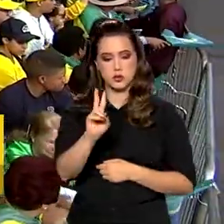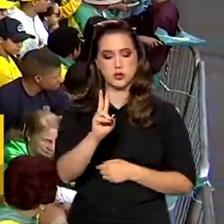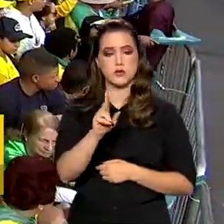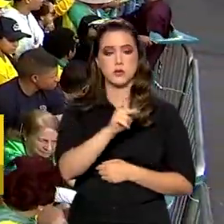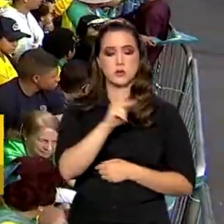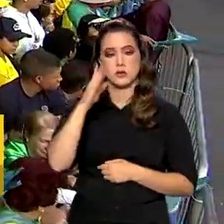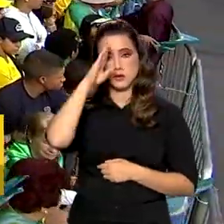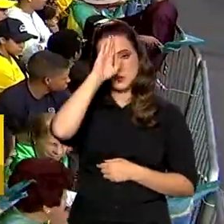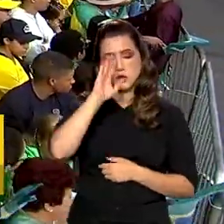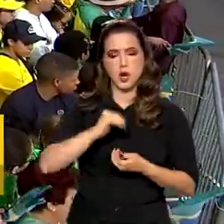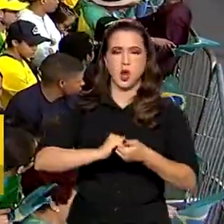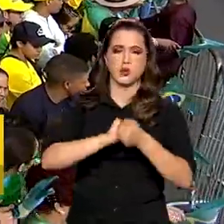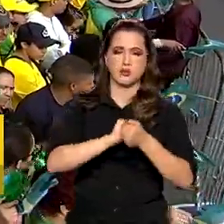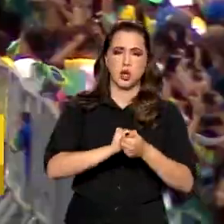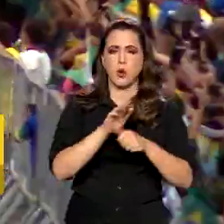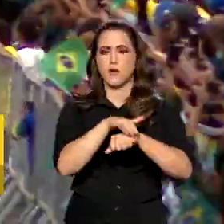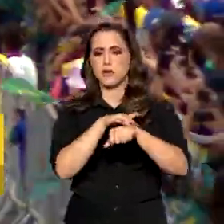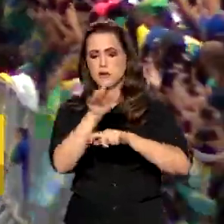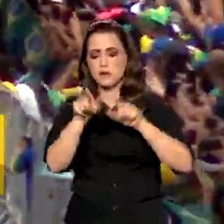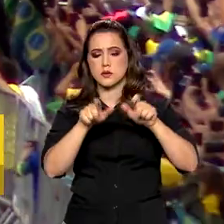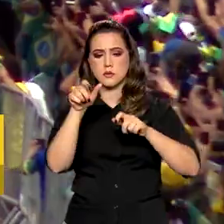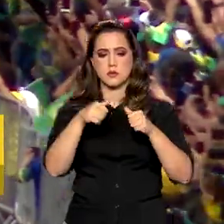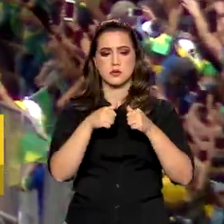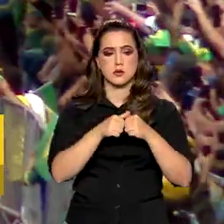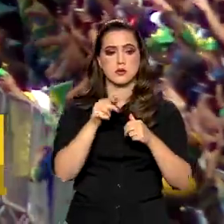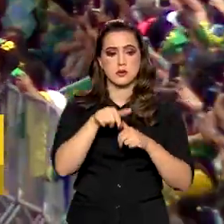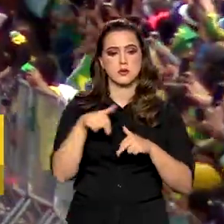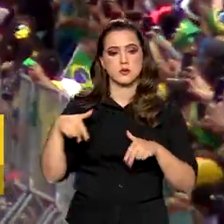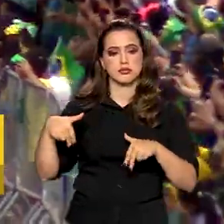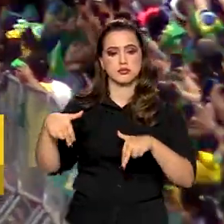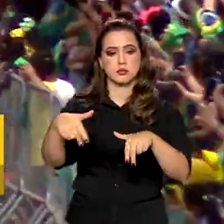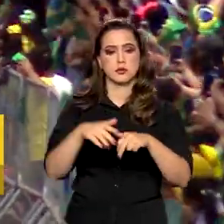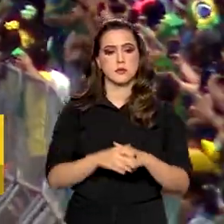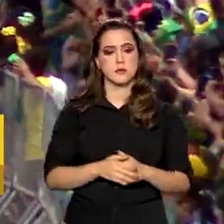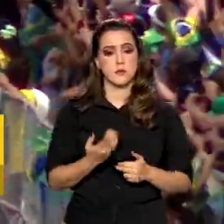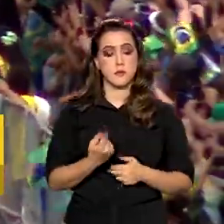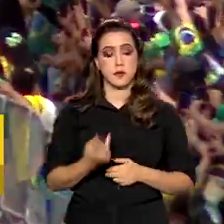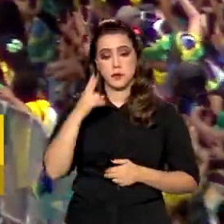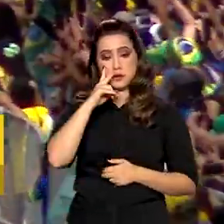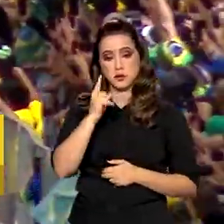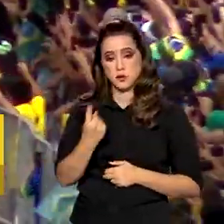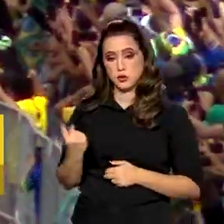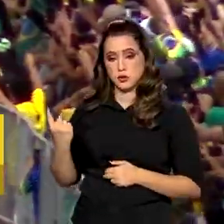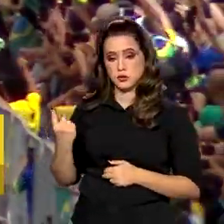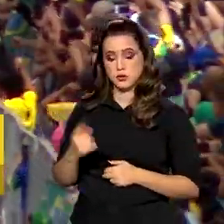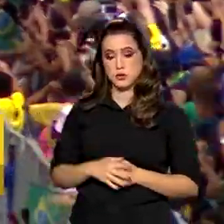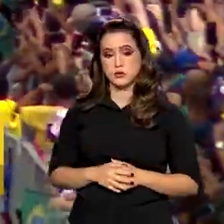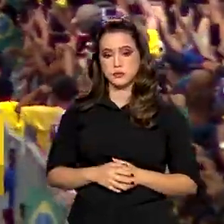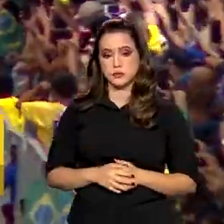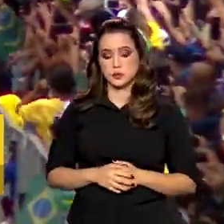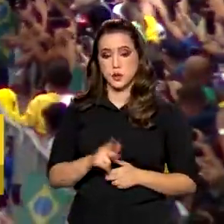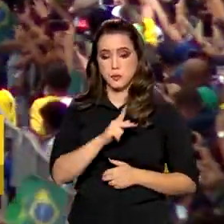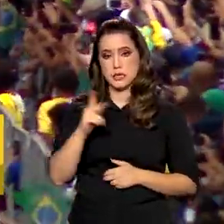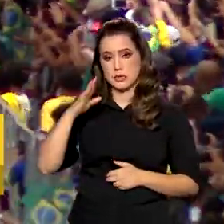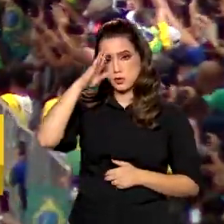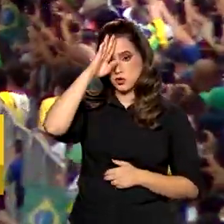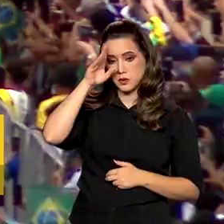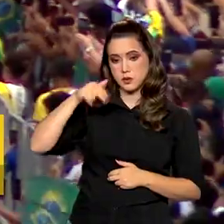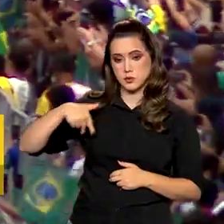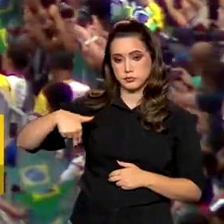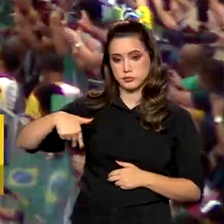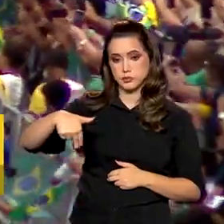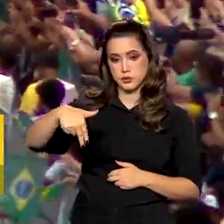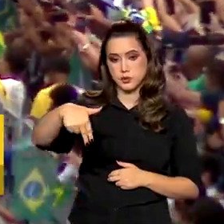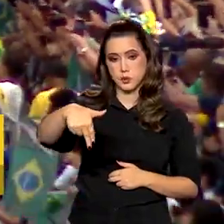ali com apoiadores, com as pessoas que estão ali na esplanada dos ministérios. Essa é a imagem que você vê aí do presidente nesse corredor que foi